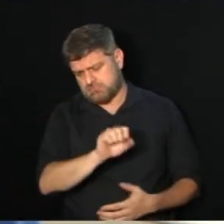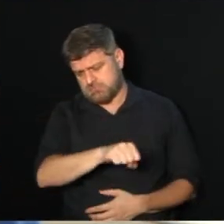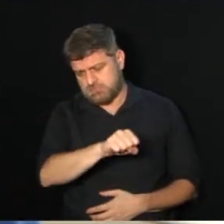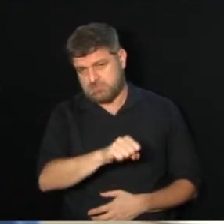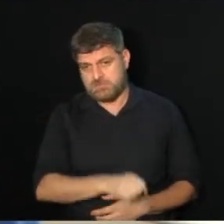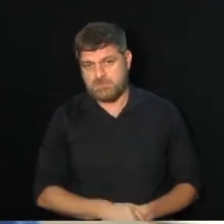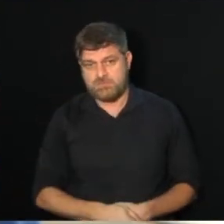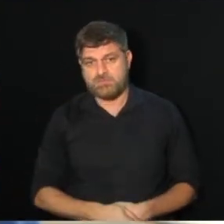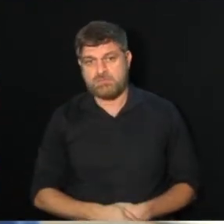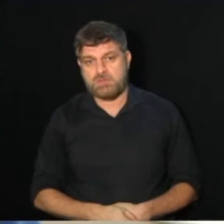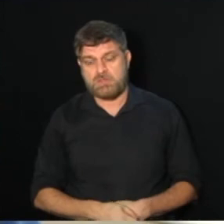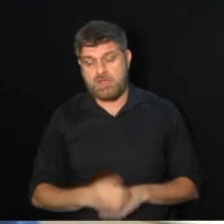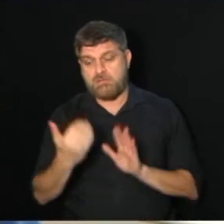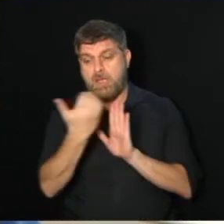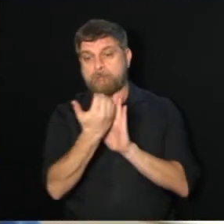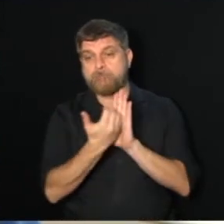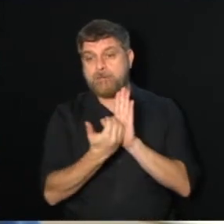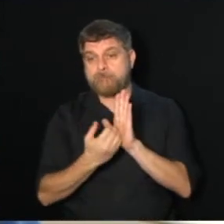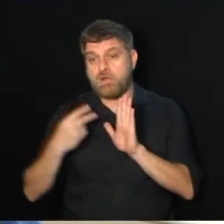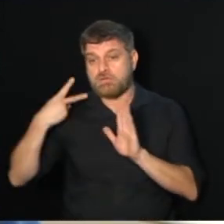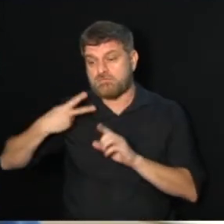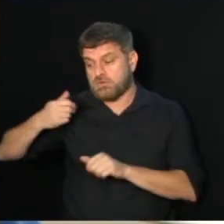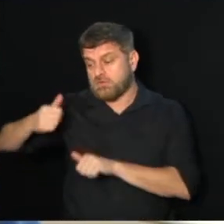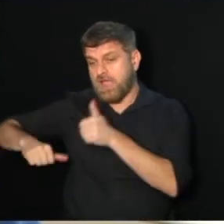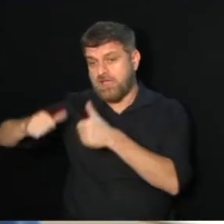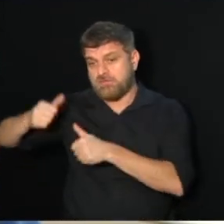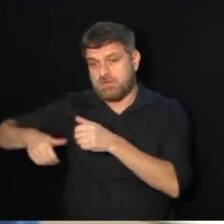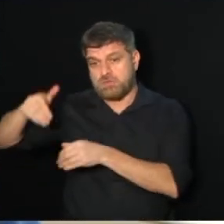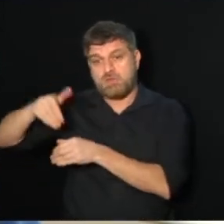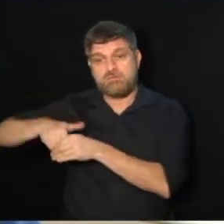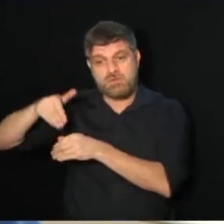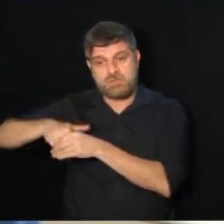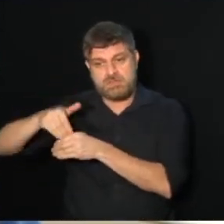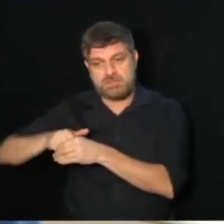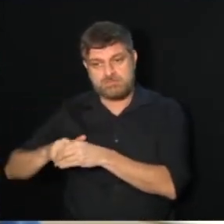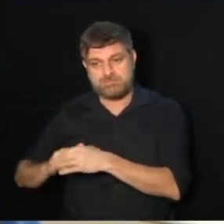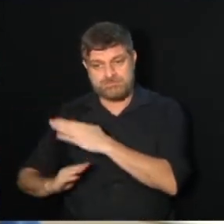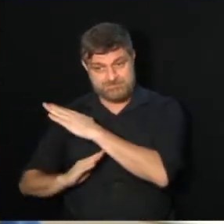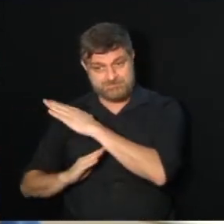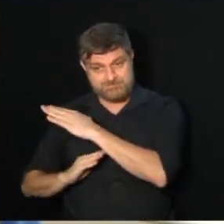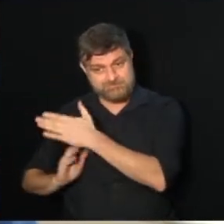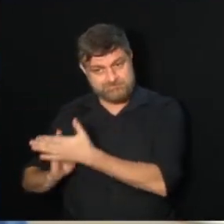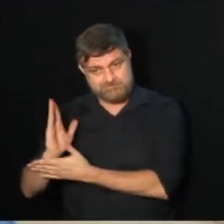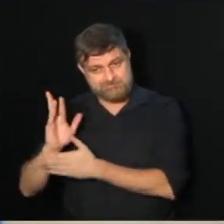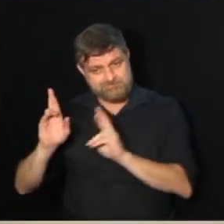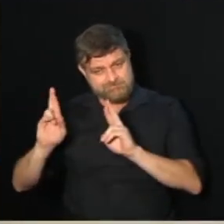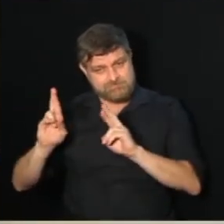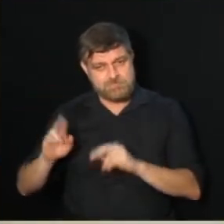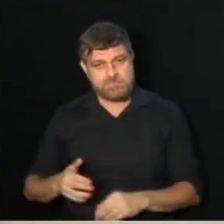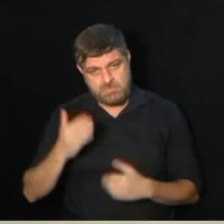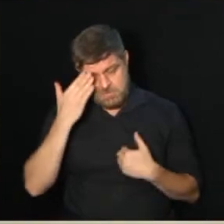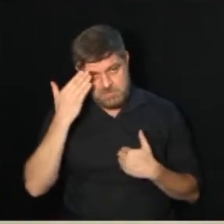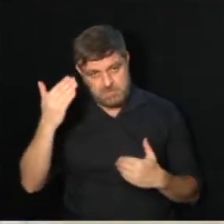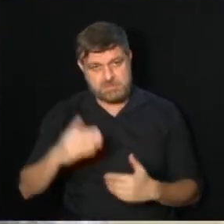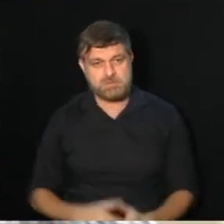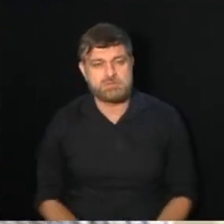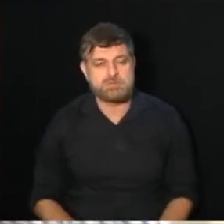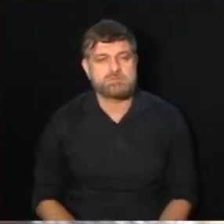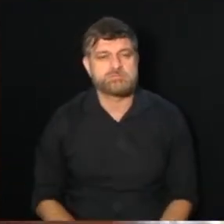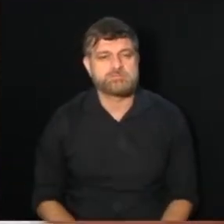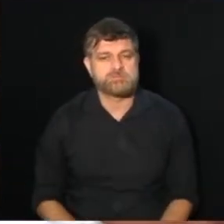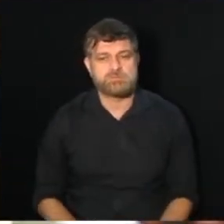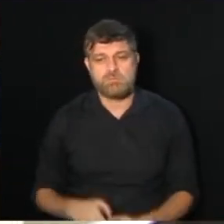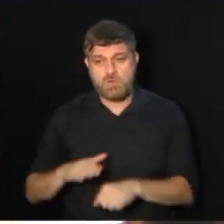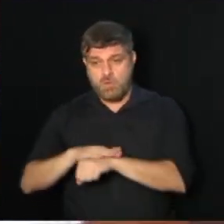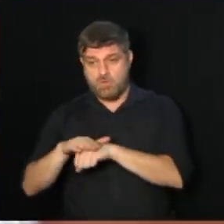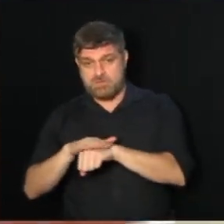vai para o plenário para que os outros vereadores possam analisar e votar. Então tá bom, muito obrigado pela entrevista. Eu que agradeço. Ok, muito obrigado.